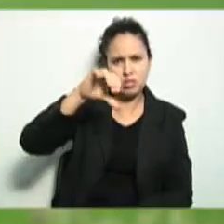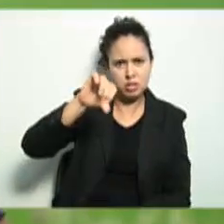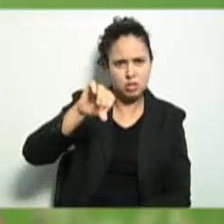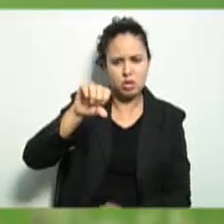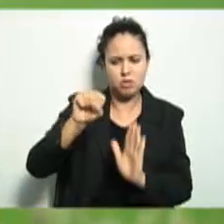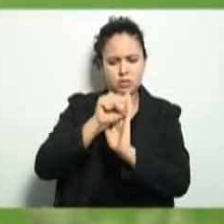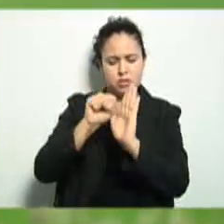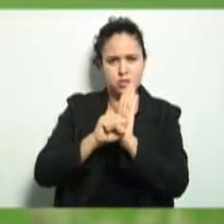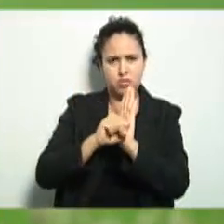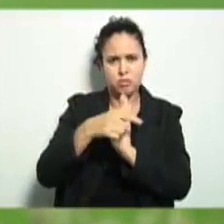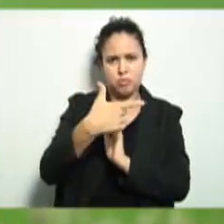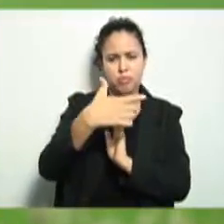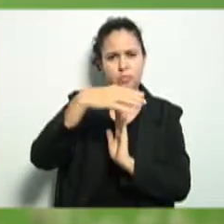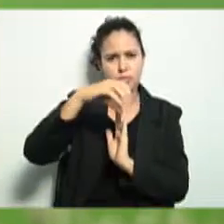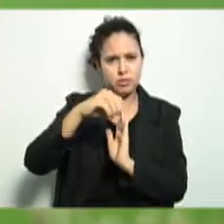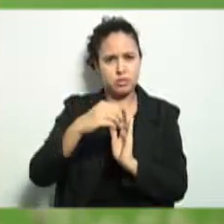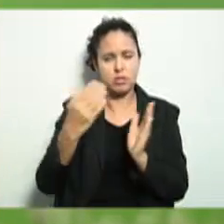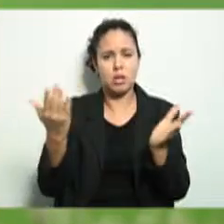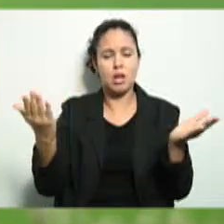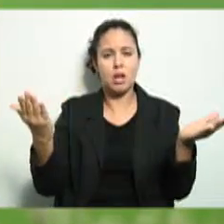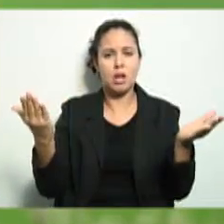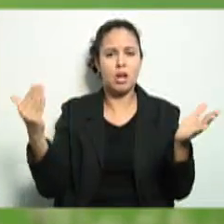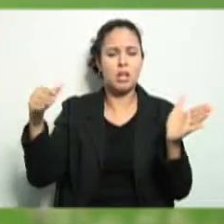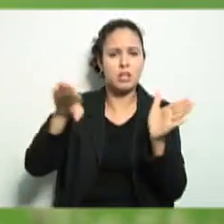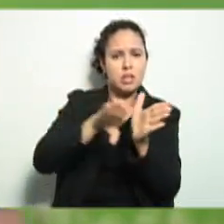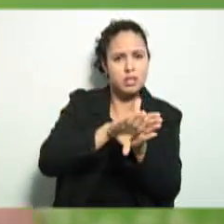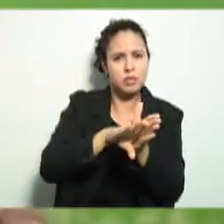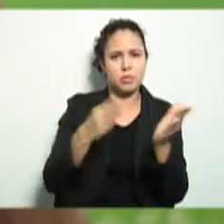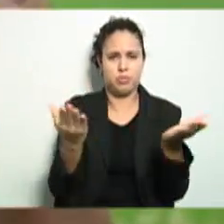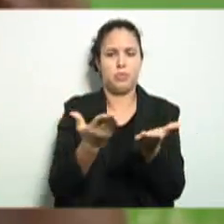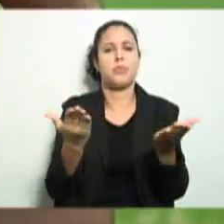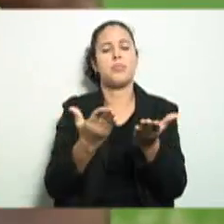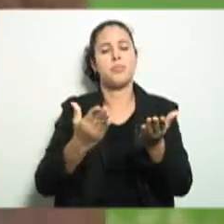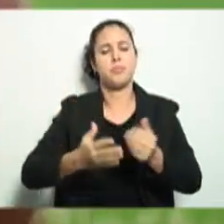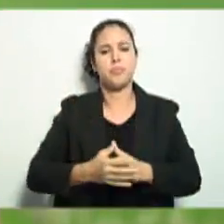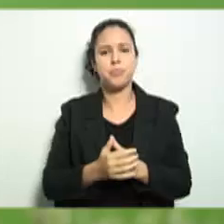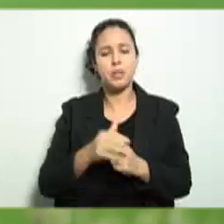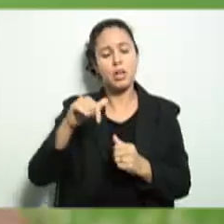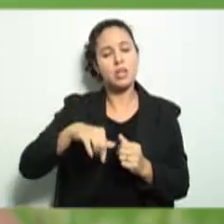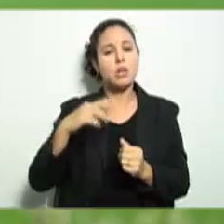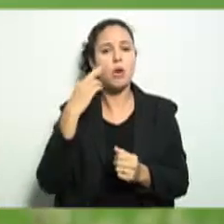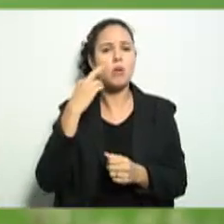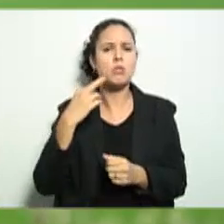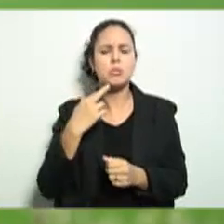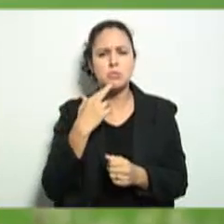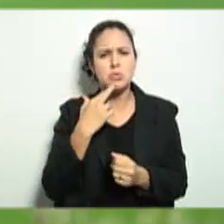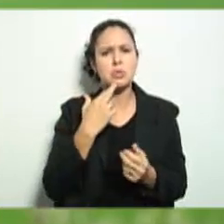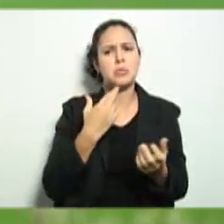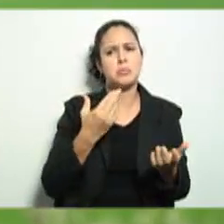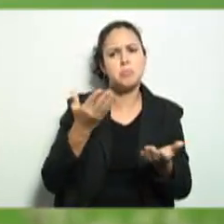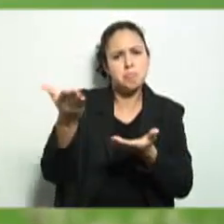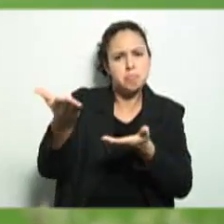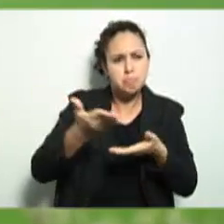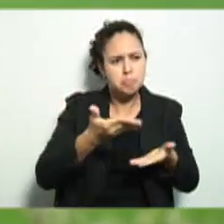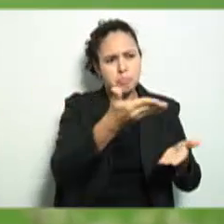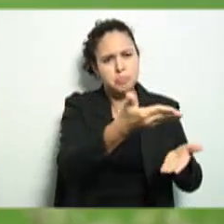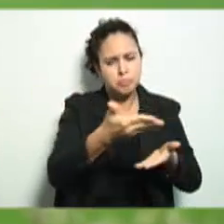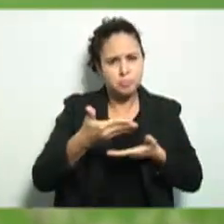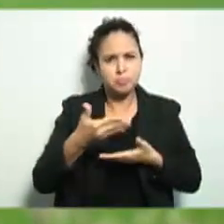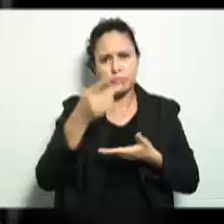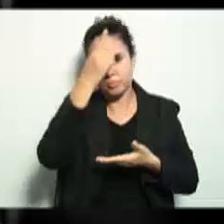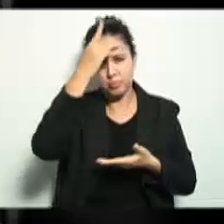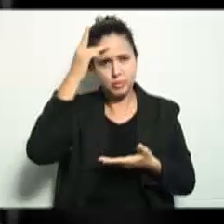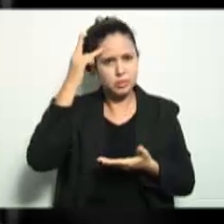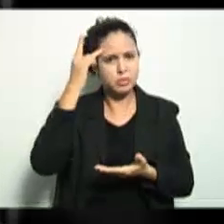um estado bastante acolhedor de várias pessoas do Brasil inteiro que vieram, que estão compondo hoje a nossa